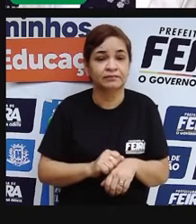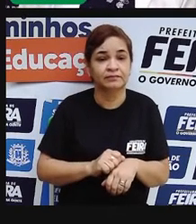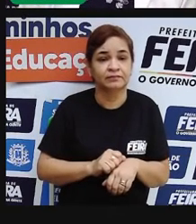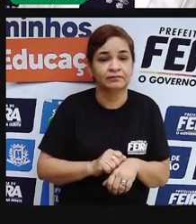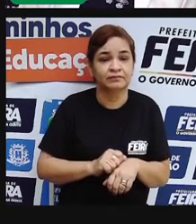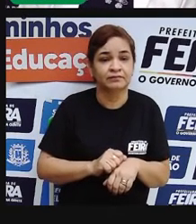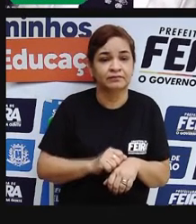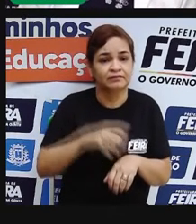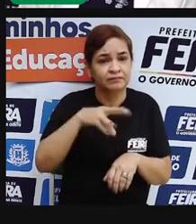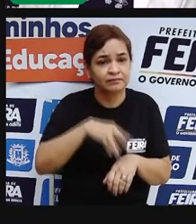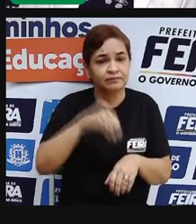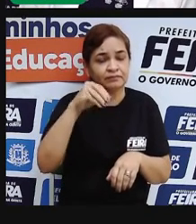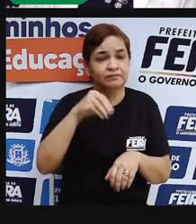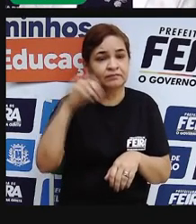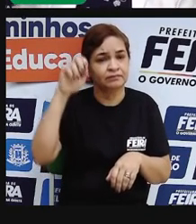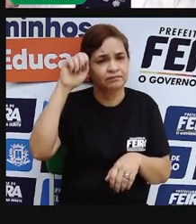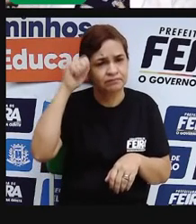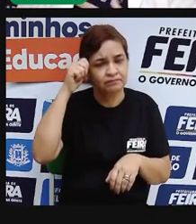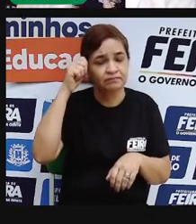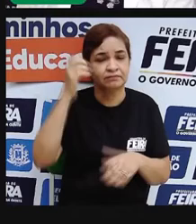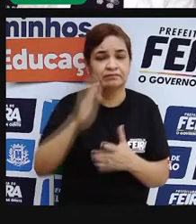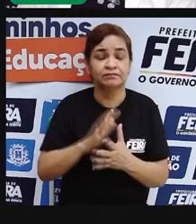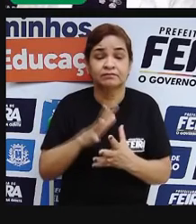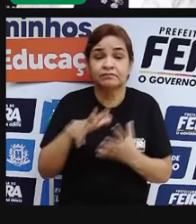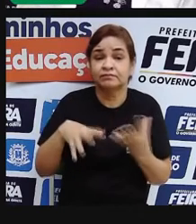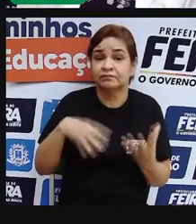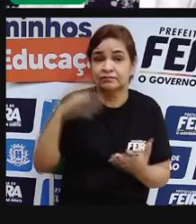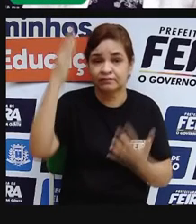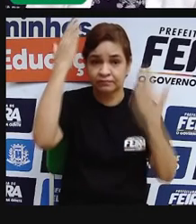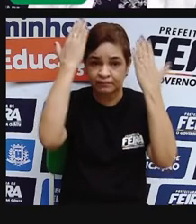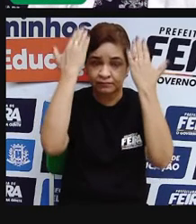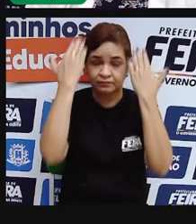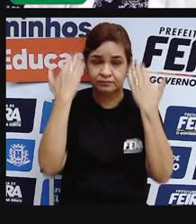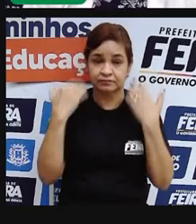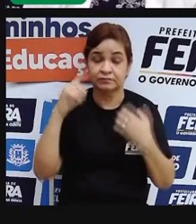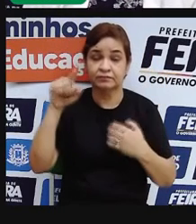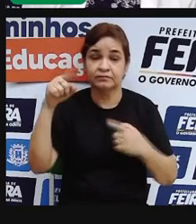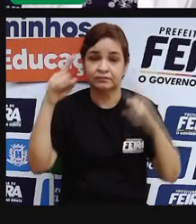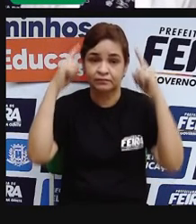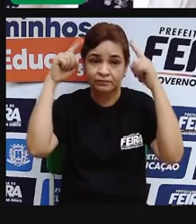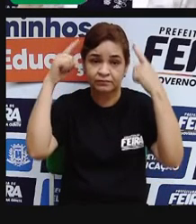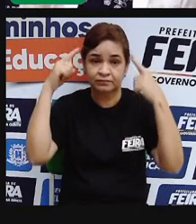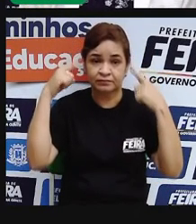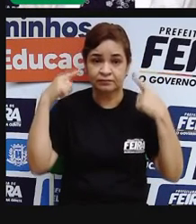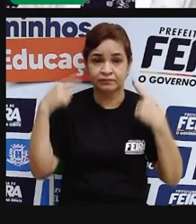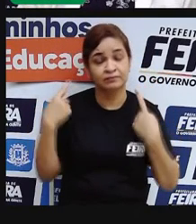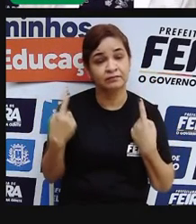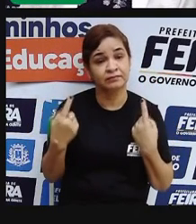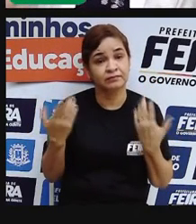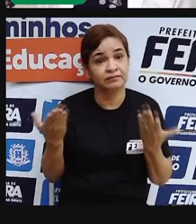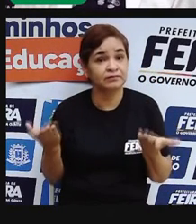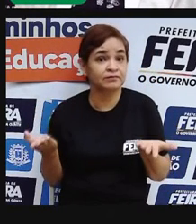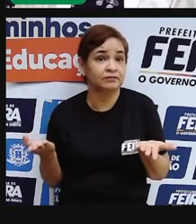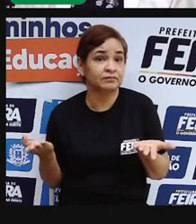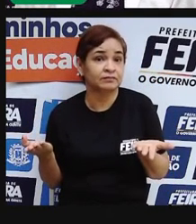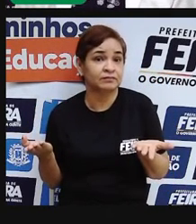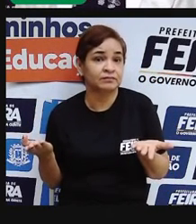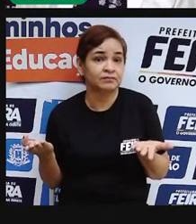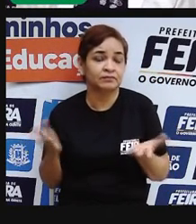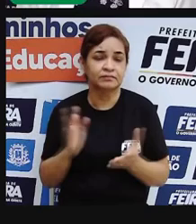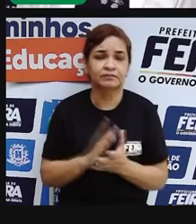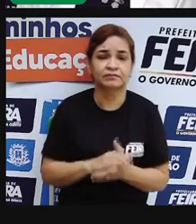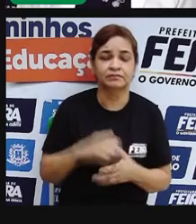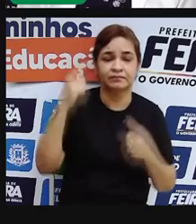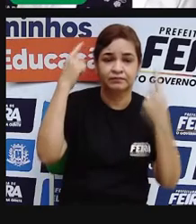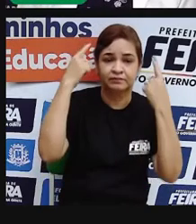um pouco de mistura né Hum que tem o cabelo liso o outro que tem o cabelo encaracolado ou que têm o cabelo